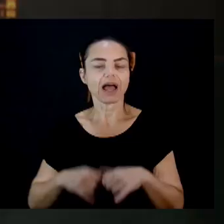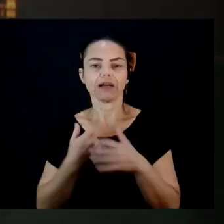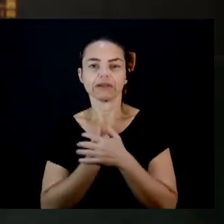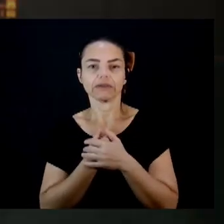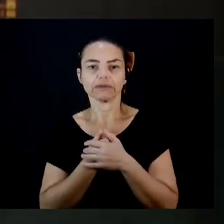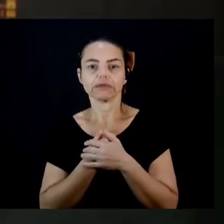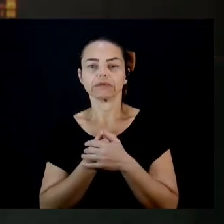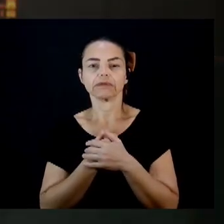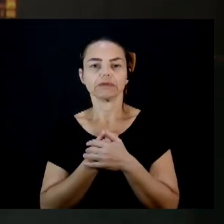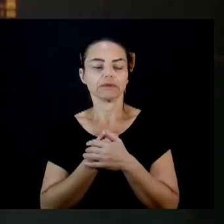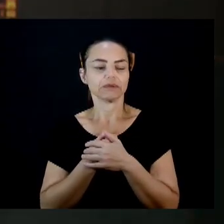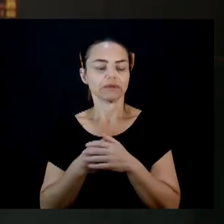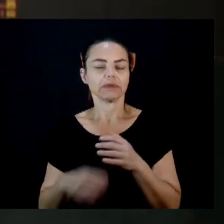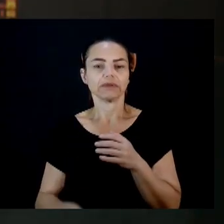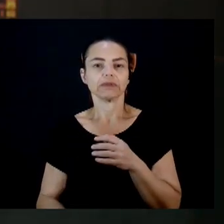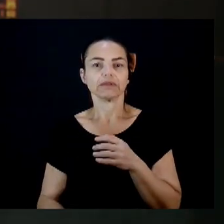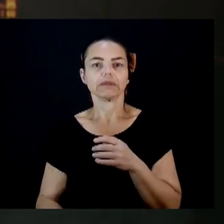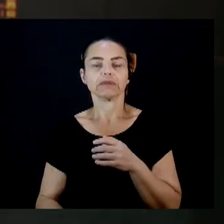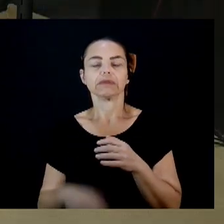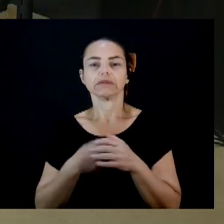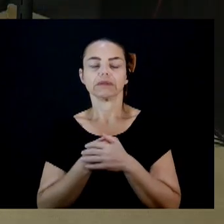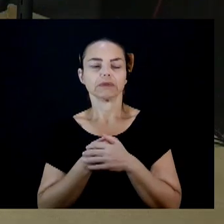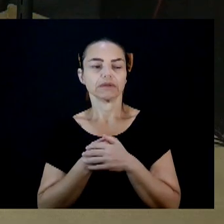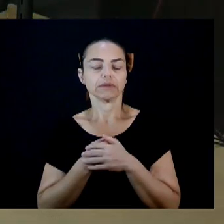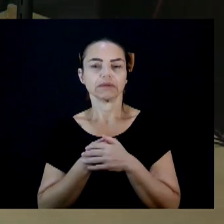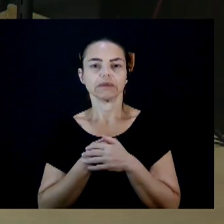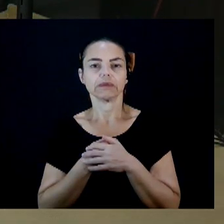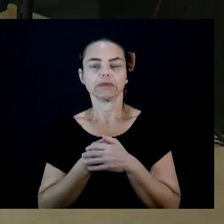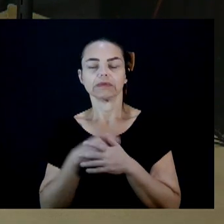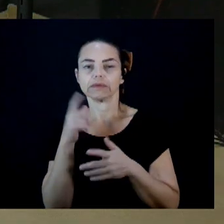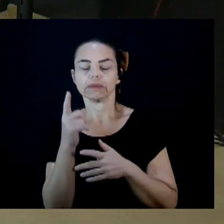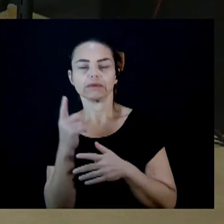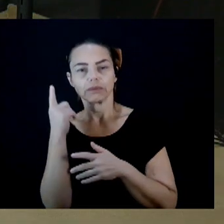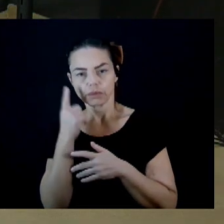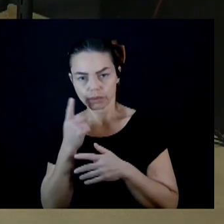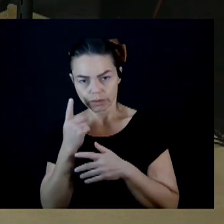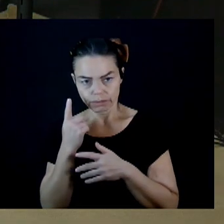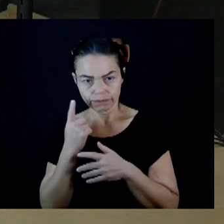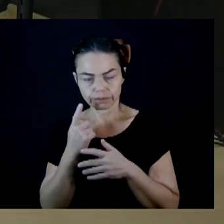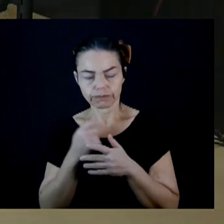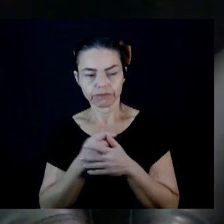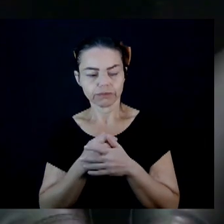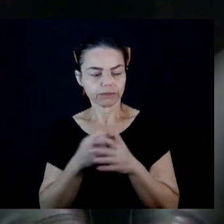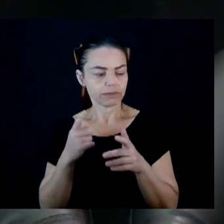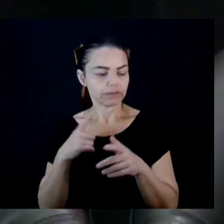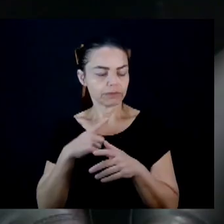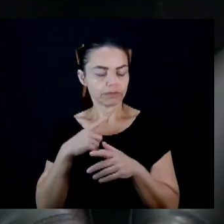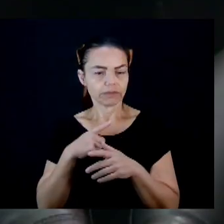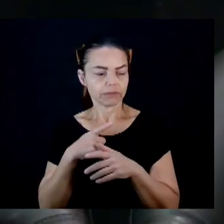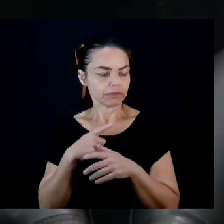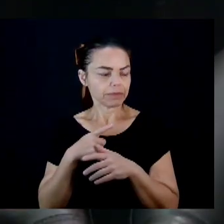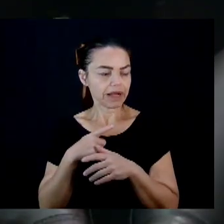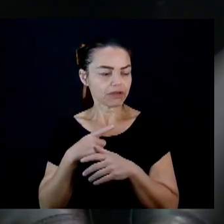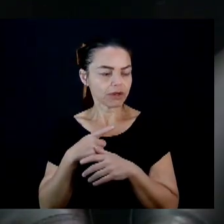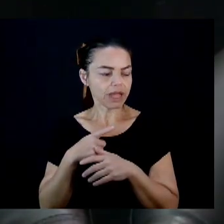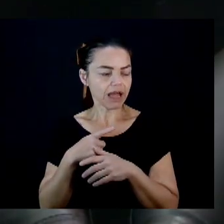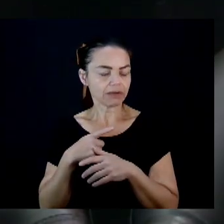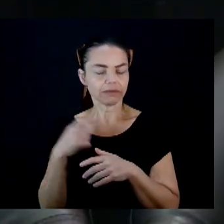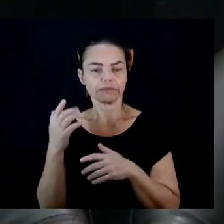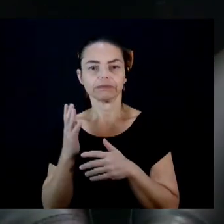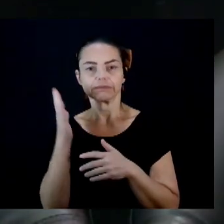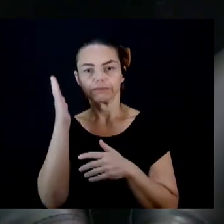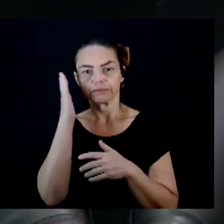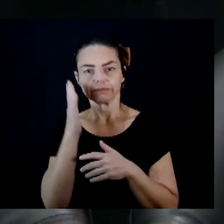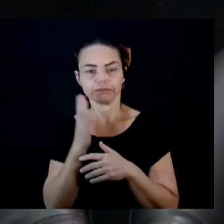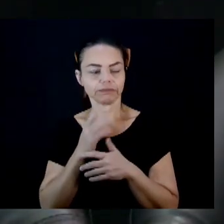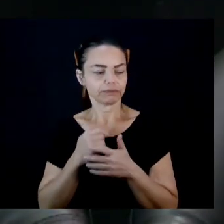sexual hipoativo. Mirna, primeiramente, a gente tem que entender a libido, a Amanda trouxe aqui bem